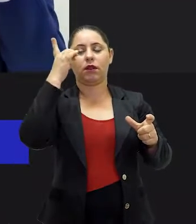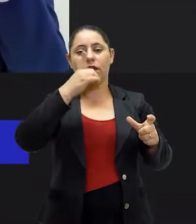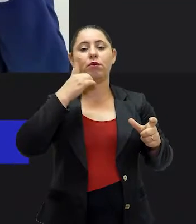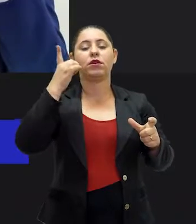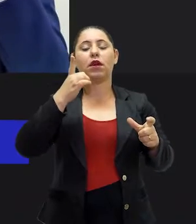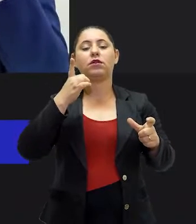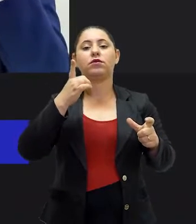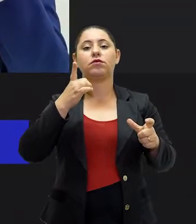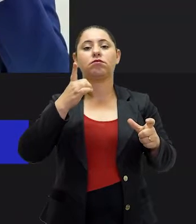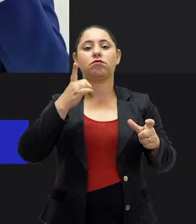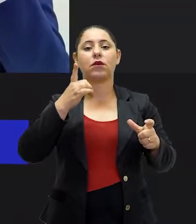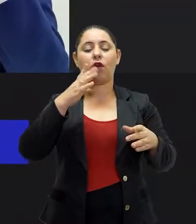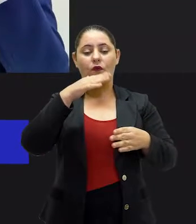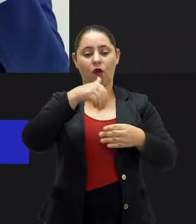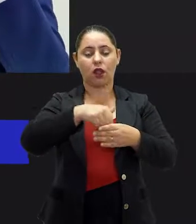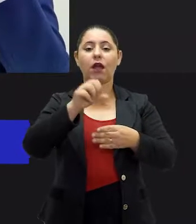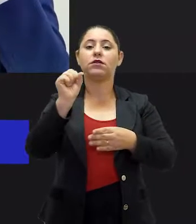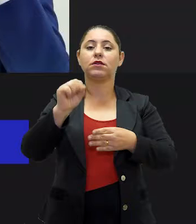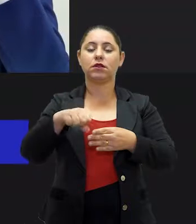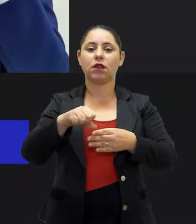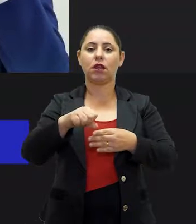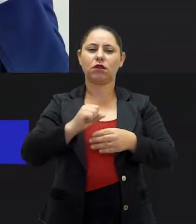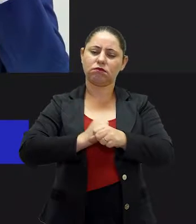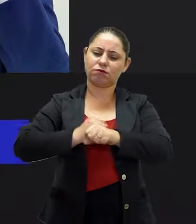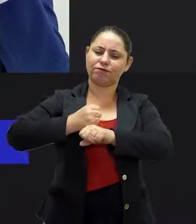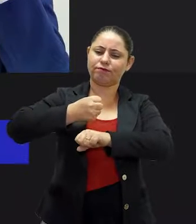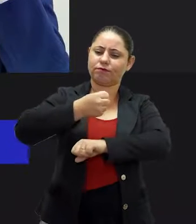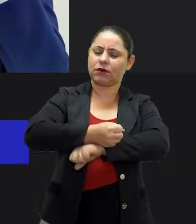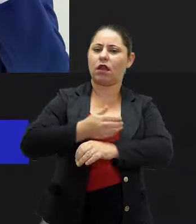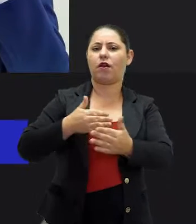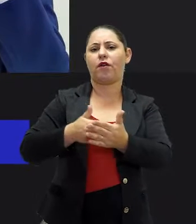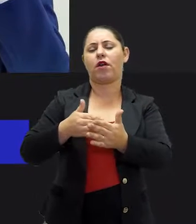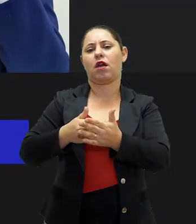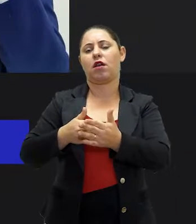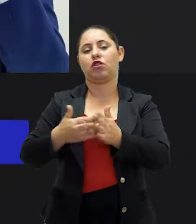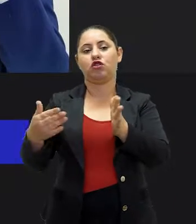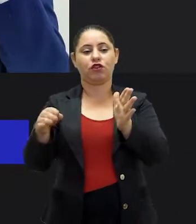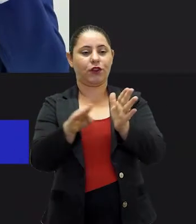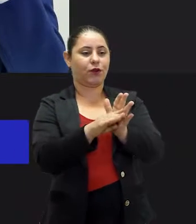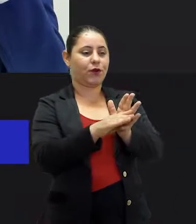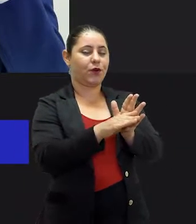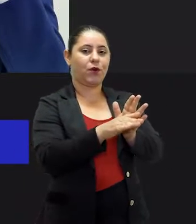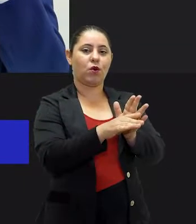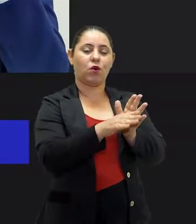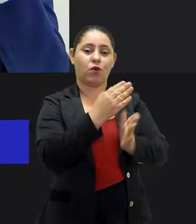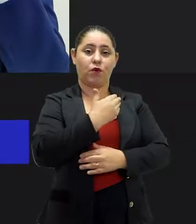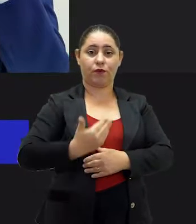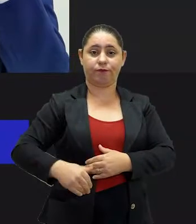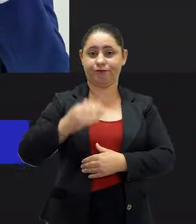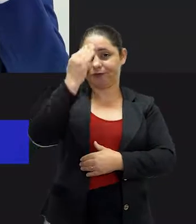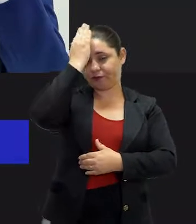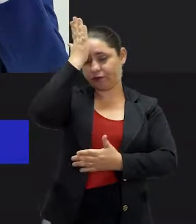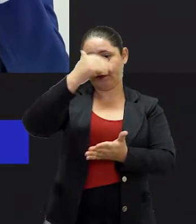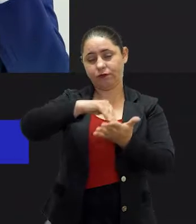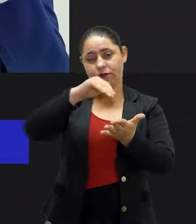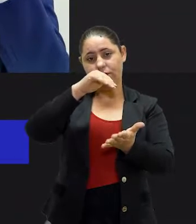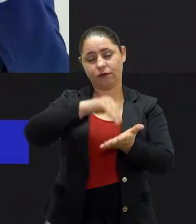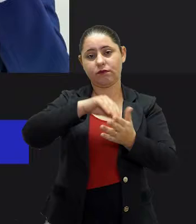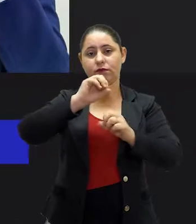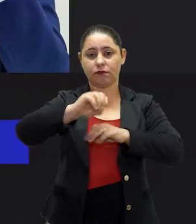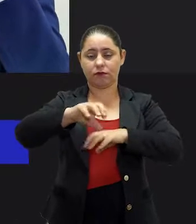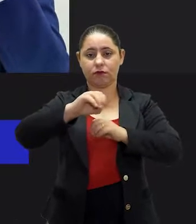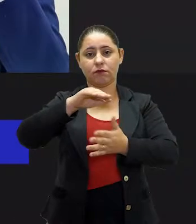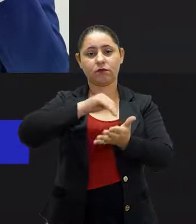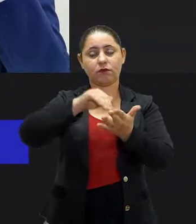deputados a favor. E esse desafio chegou às mãos do governador Reinaldo, da secretária Maria